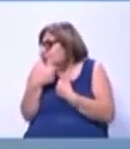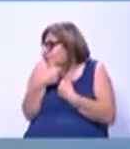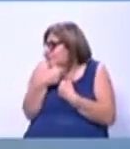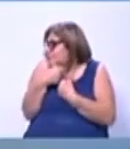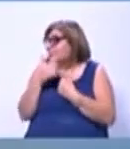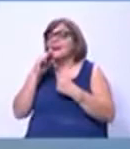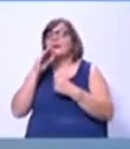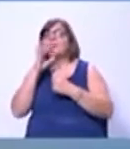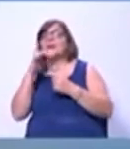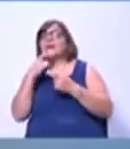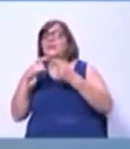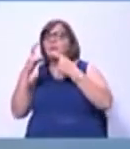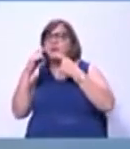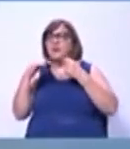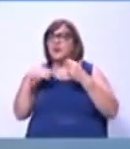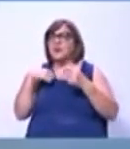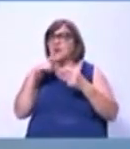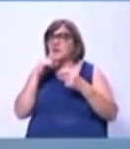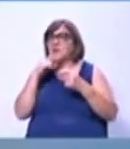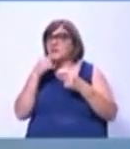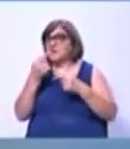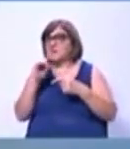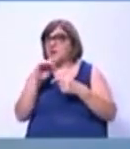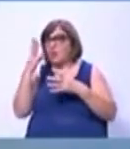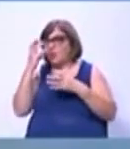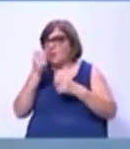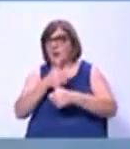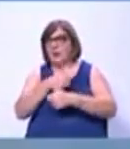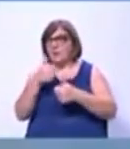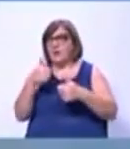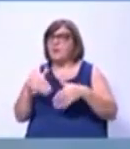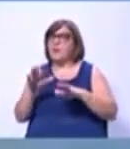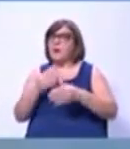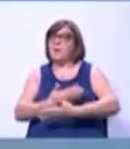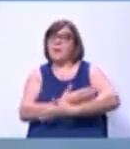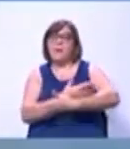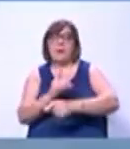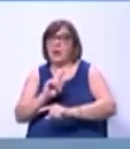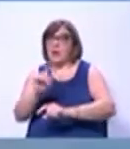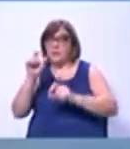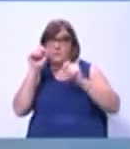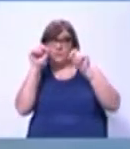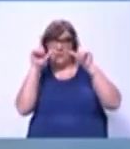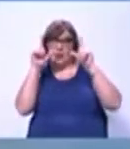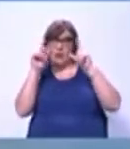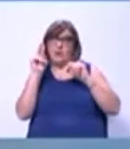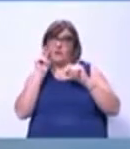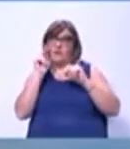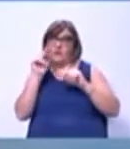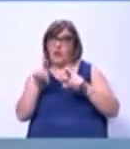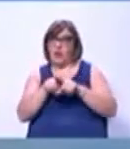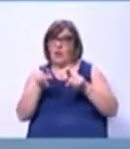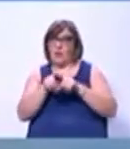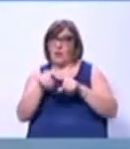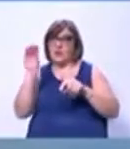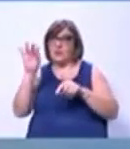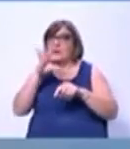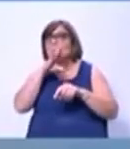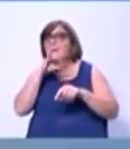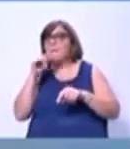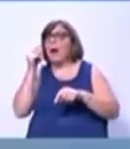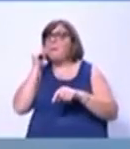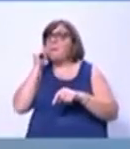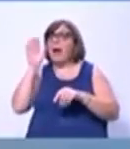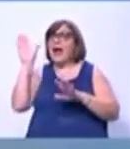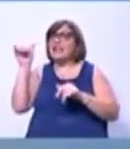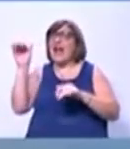de manhã, se nos perguntarem, até diríamos que não, que dormimos bem, não é? Nos bebês não, os despertares notam-se porque eles chamam pela mamãe e pelo papai,